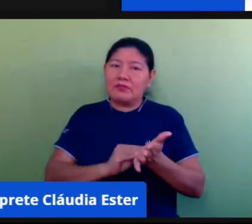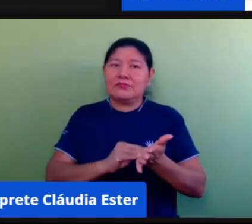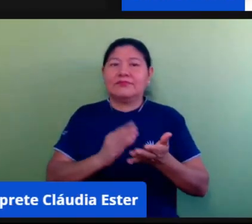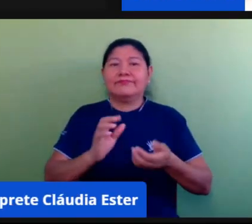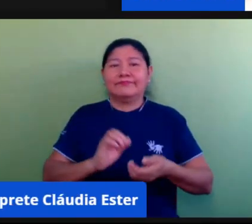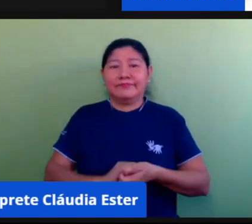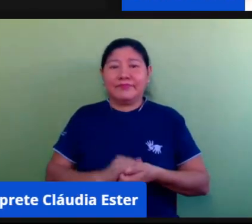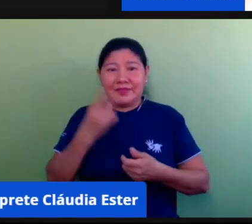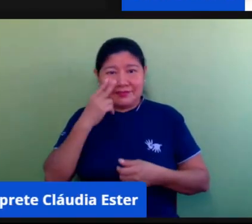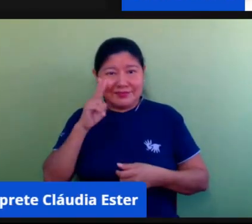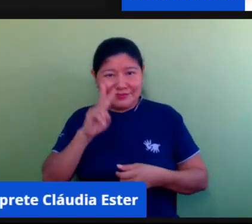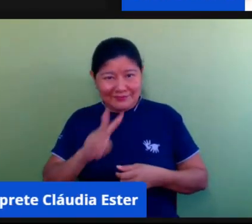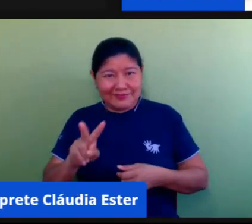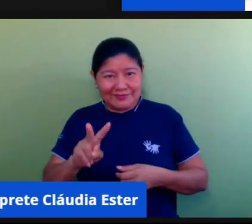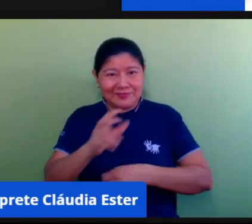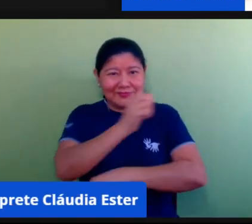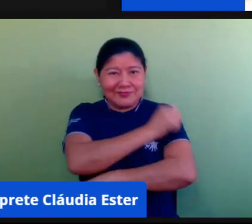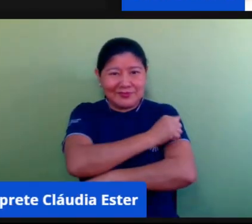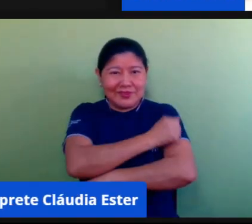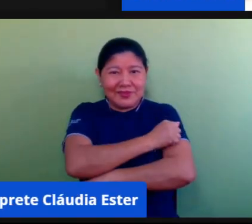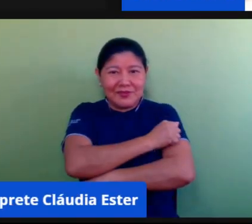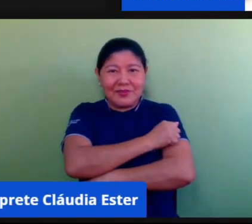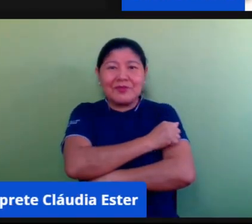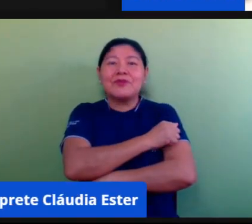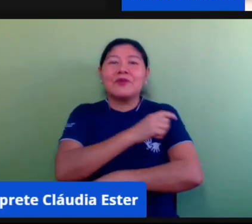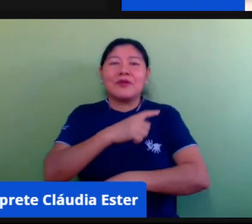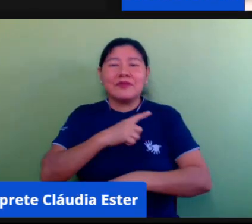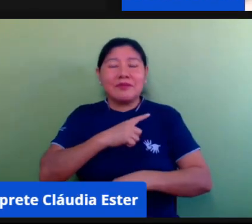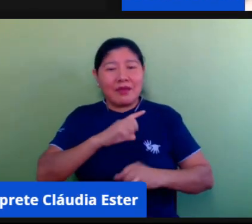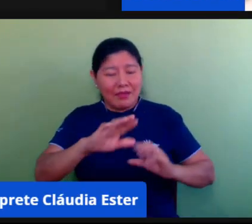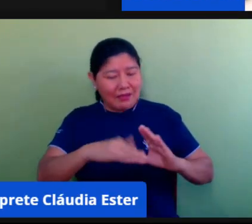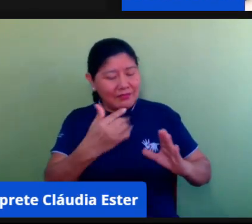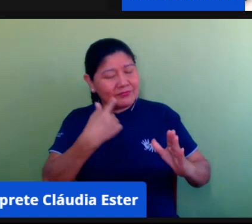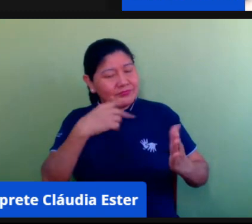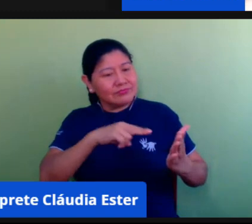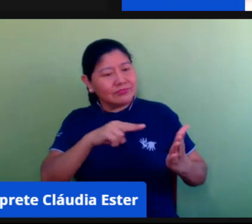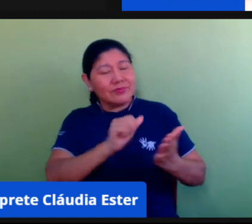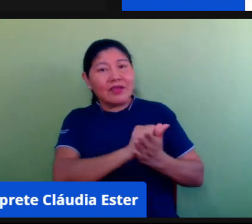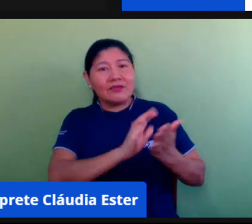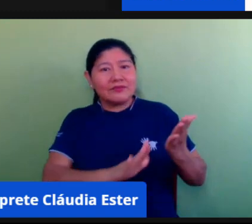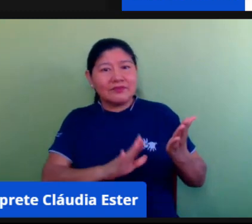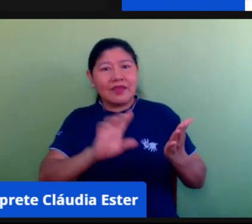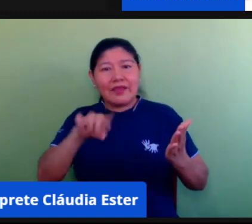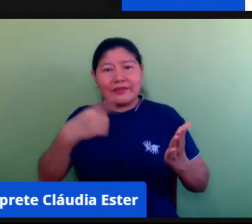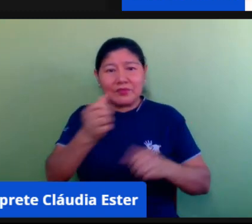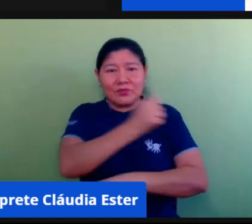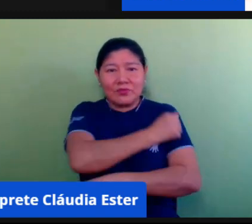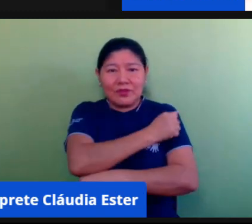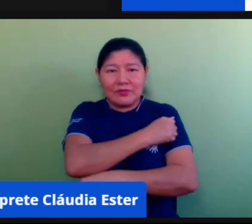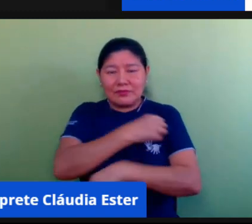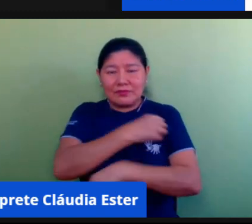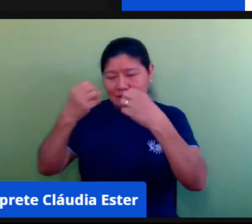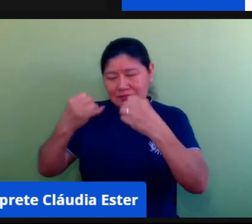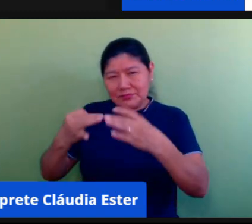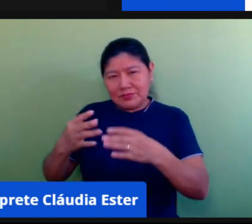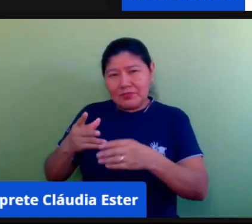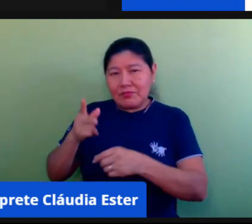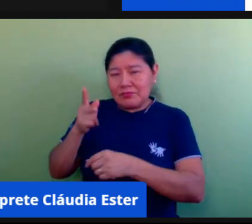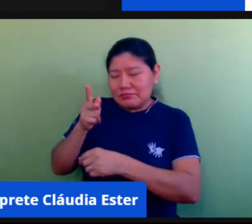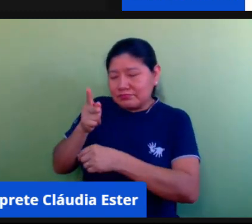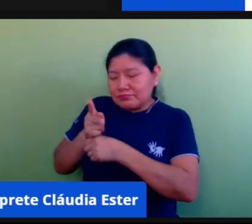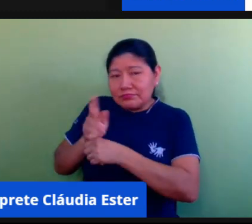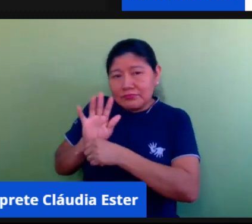Bom, gente, olha só. Depois do encaminhamento de um conteúdo, de uma atividade, esse aluno fez a questão de divulgar esse grupo,